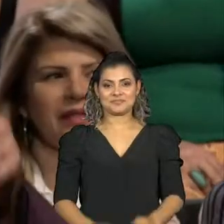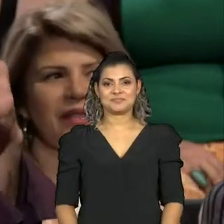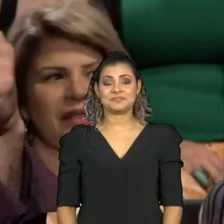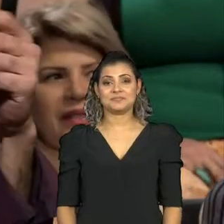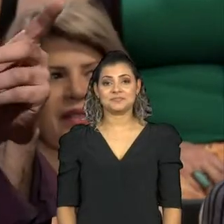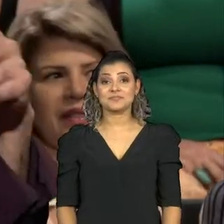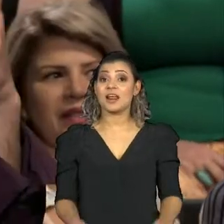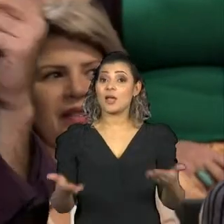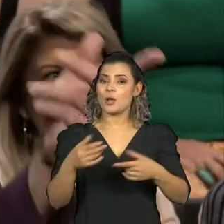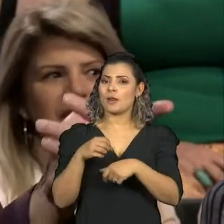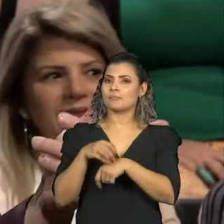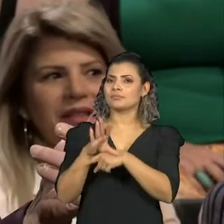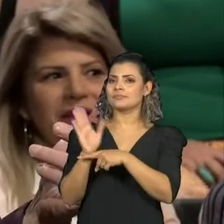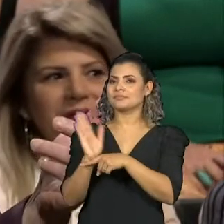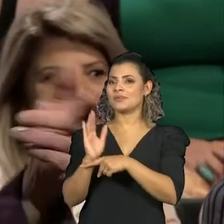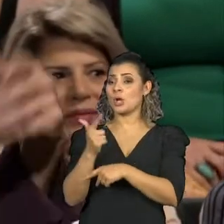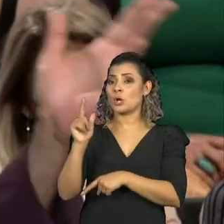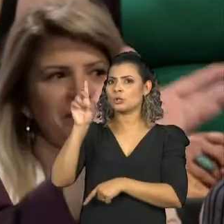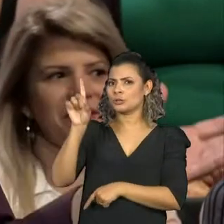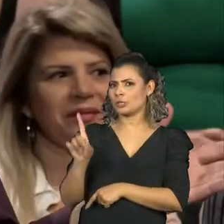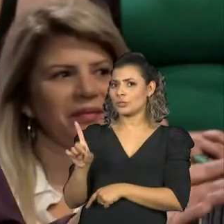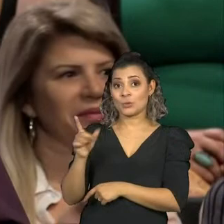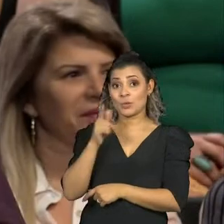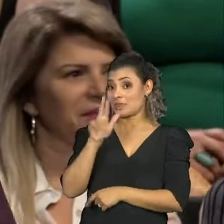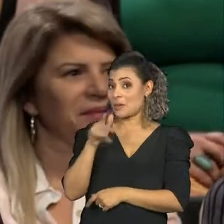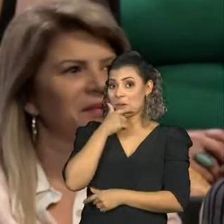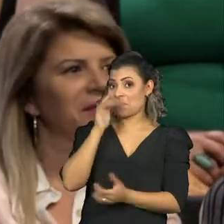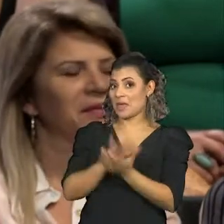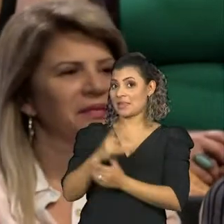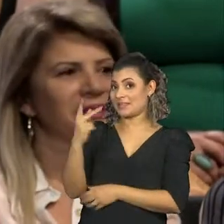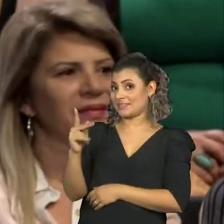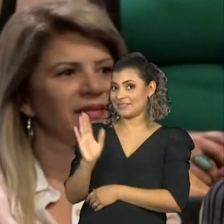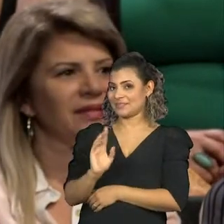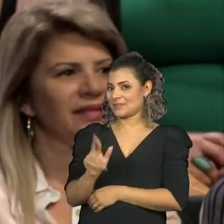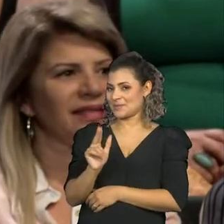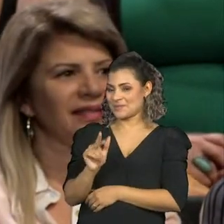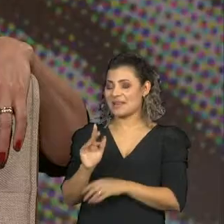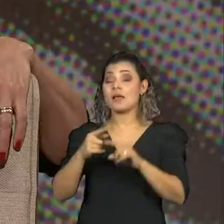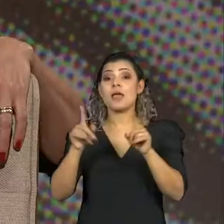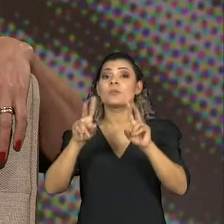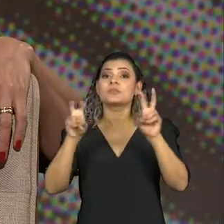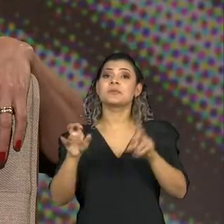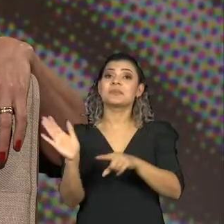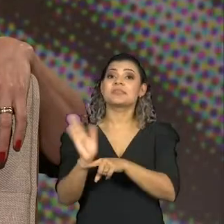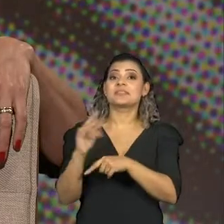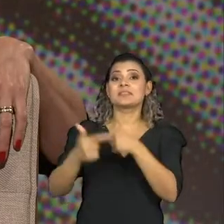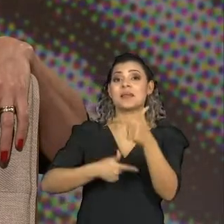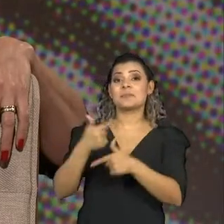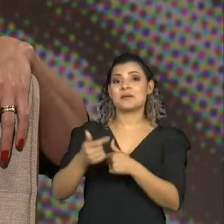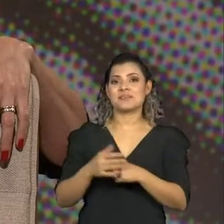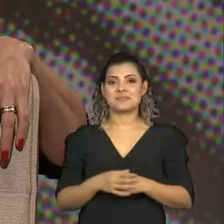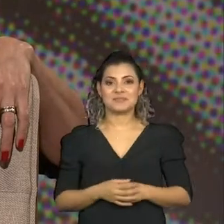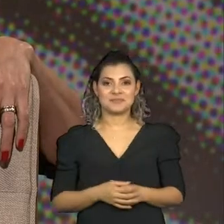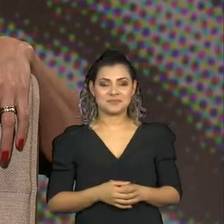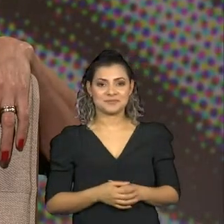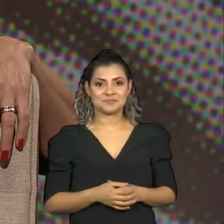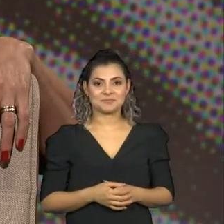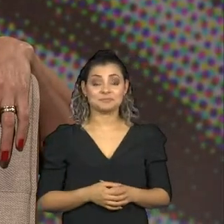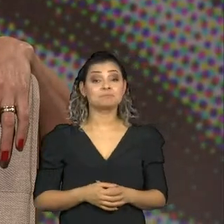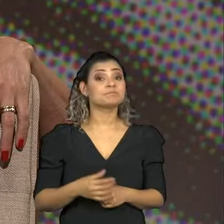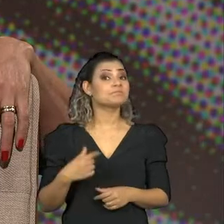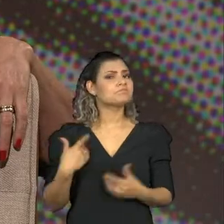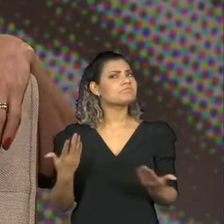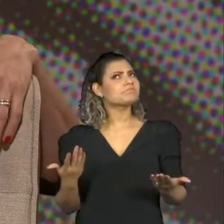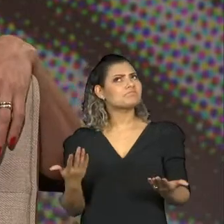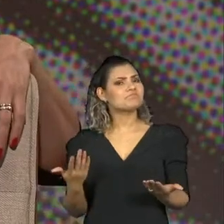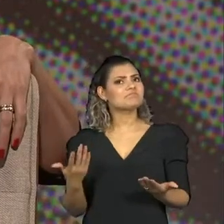Nós temos um depoimento de um outro diretor, que não é o seu marido, sobre o seu trabalho no cinema. Olha só. A primeira coisa que